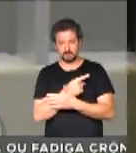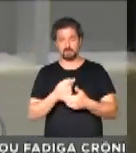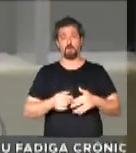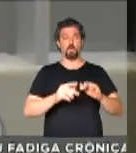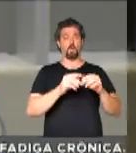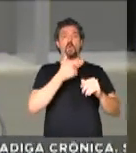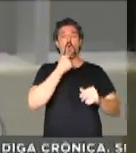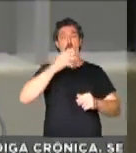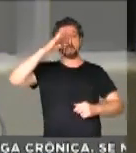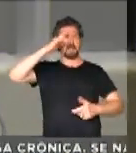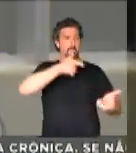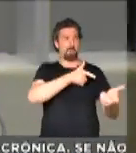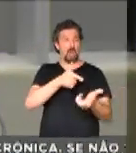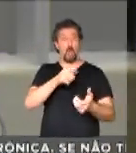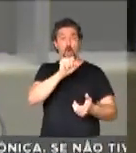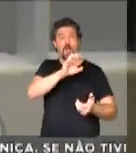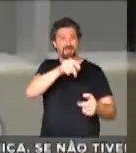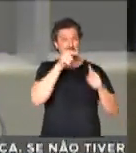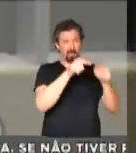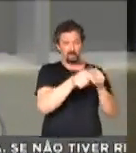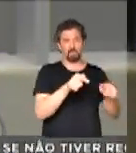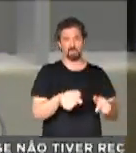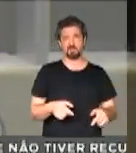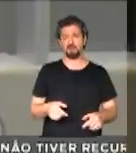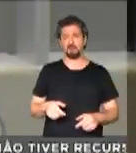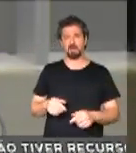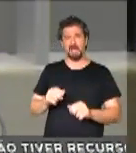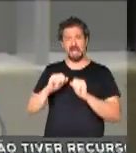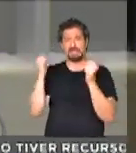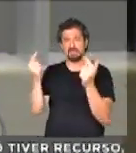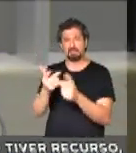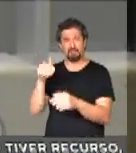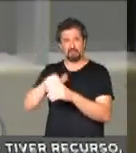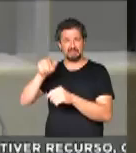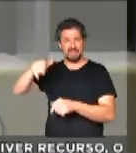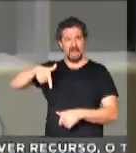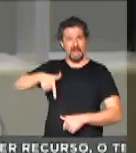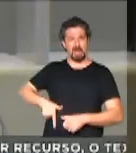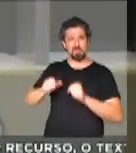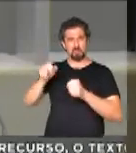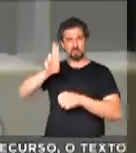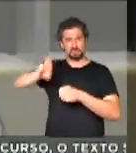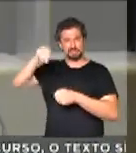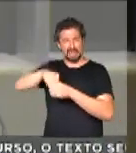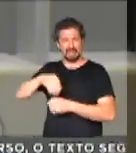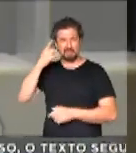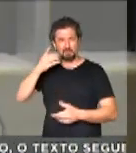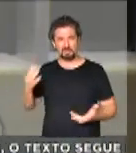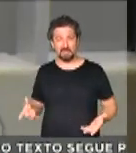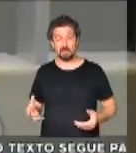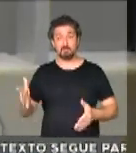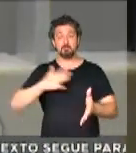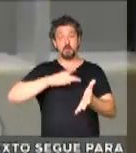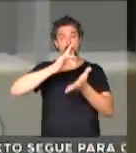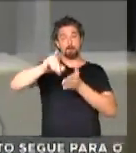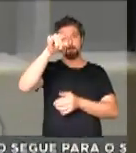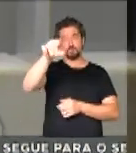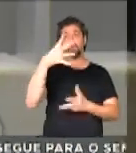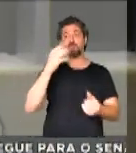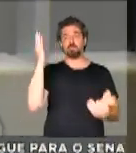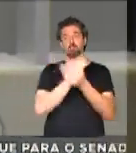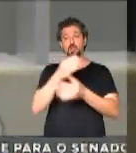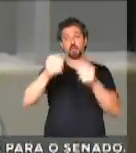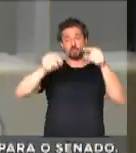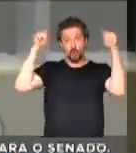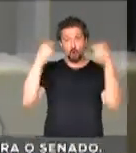primeira votação, vota porte de arma para deputado. É um desrespeito à população do Rio, é um desrespeito à democracia, meu repúdio, vamos entrar na